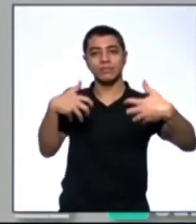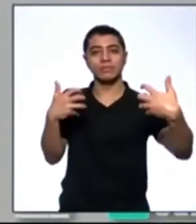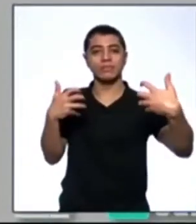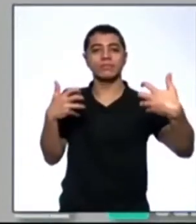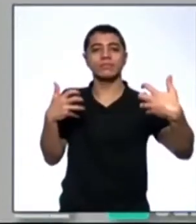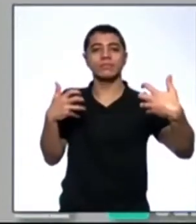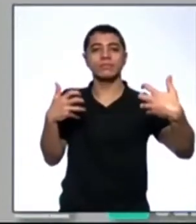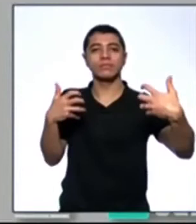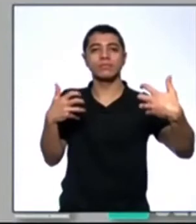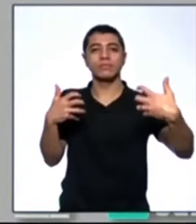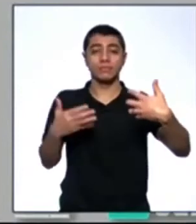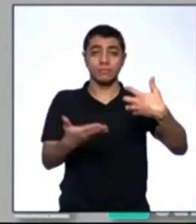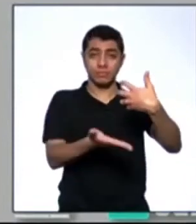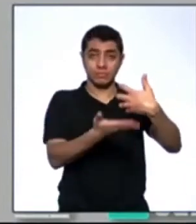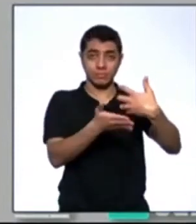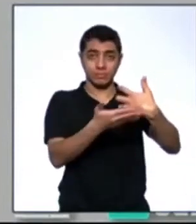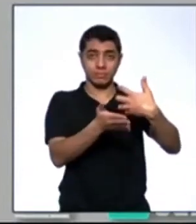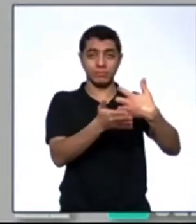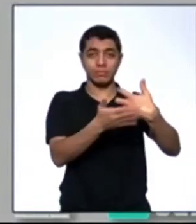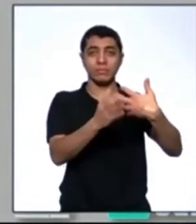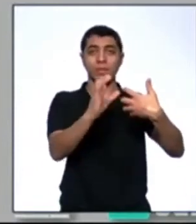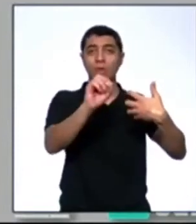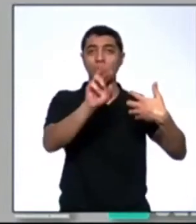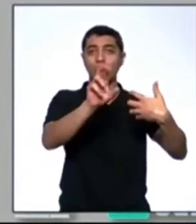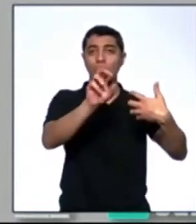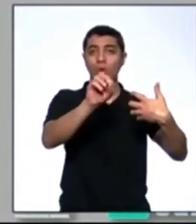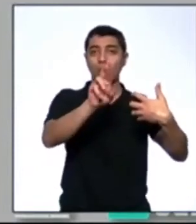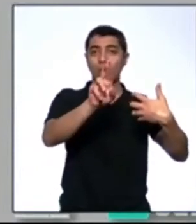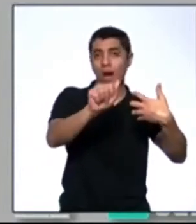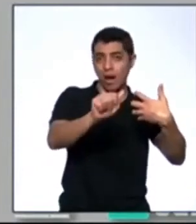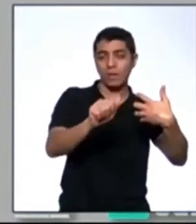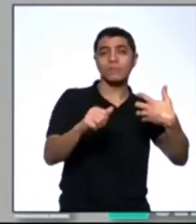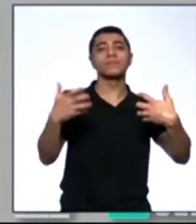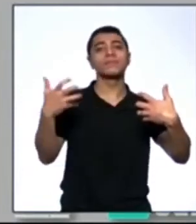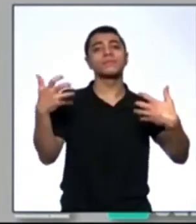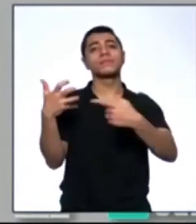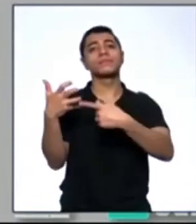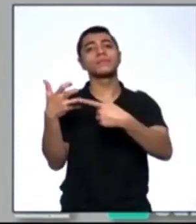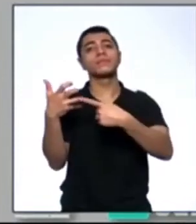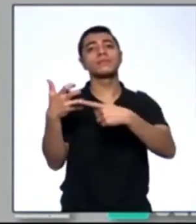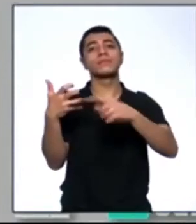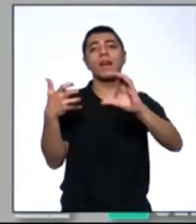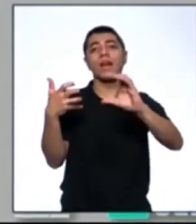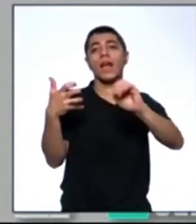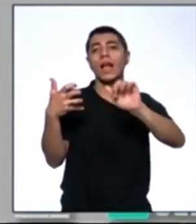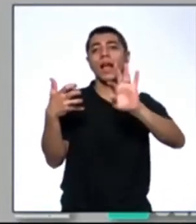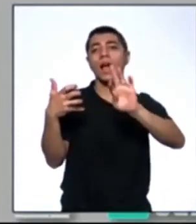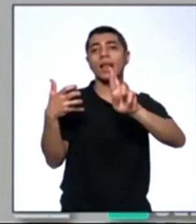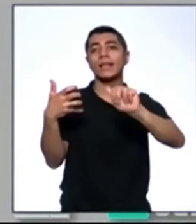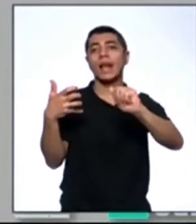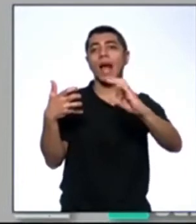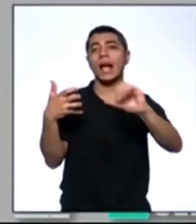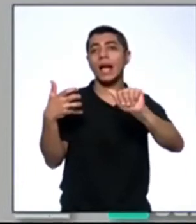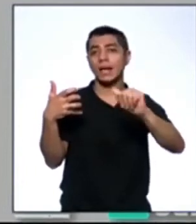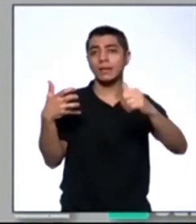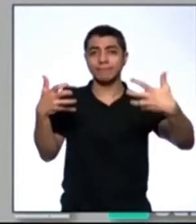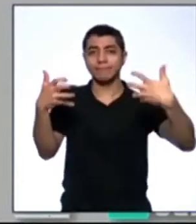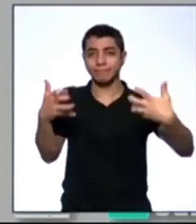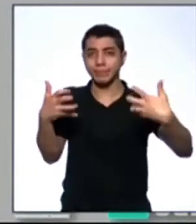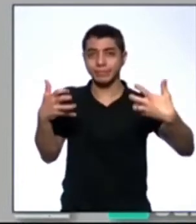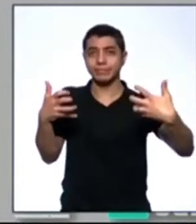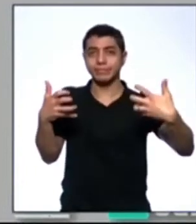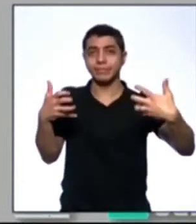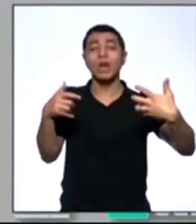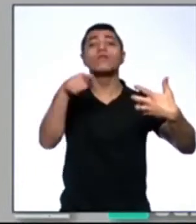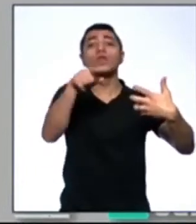estão interligadas por uma corrente. Quando você pedala, né, Uma tem raio RA, outra raio RB. Quando